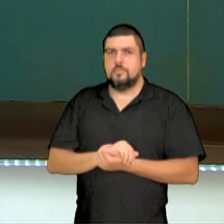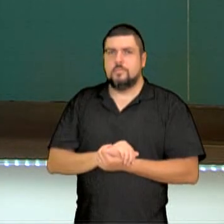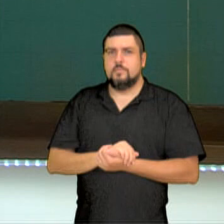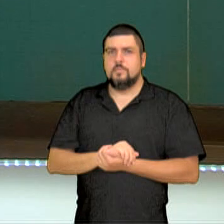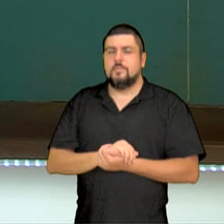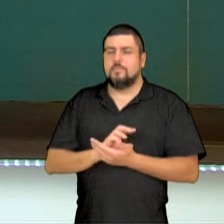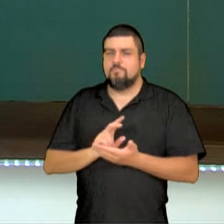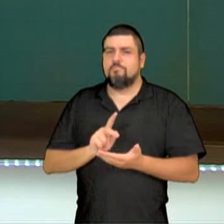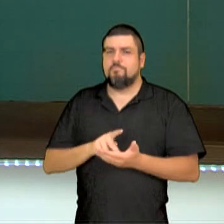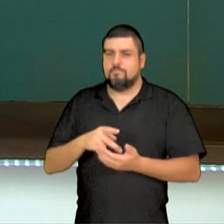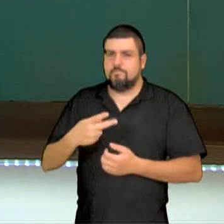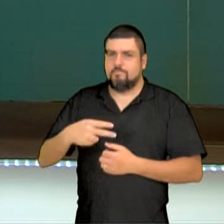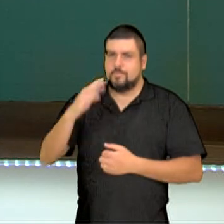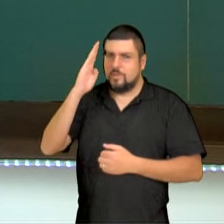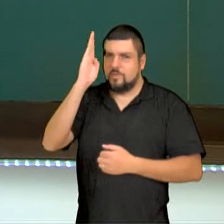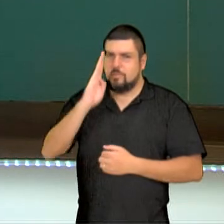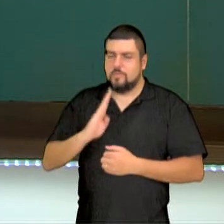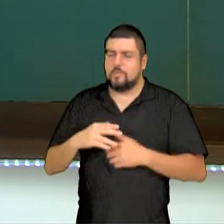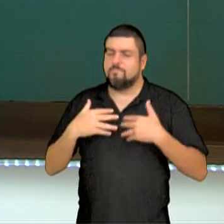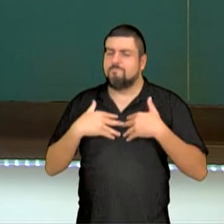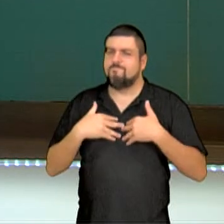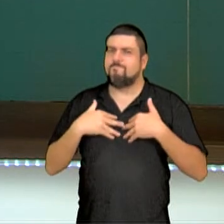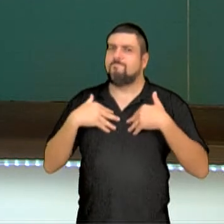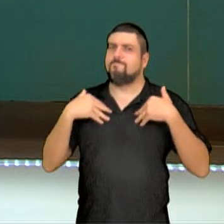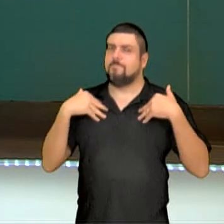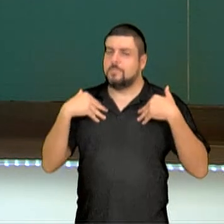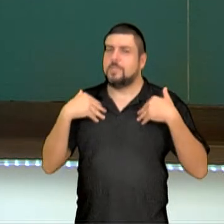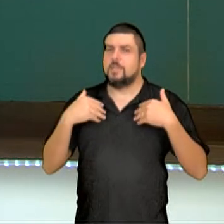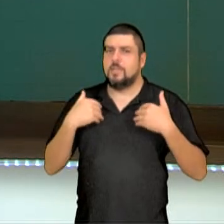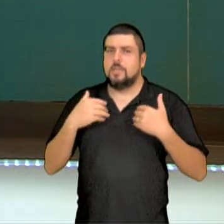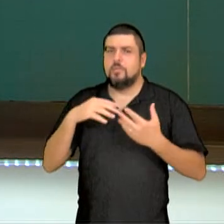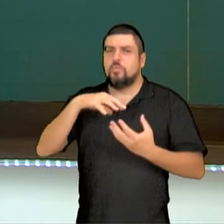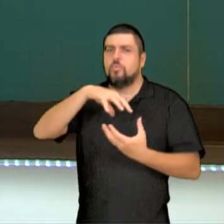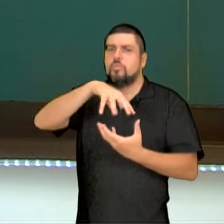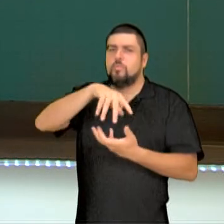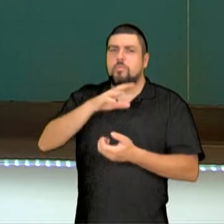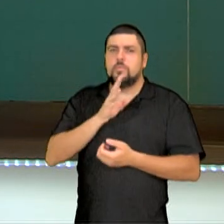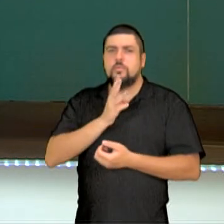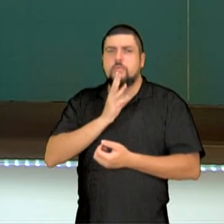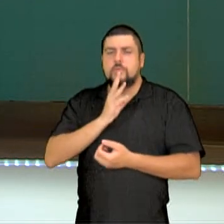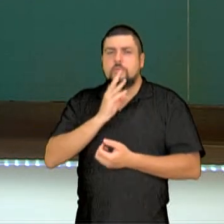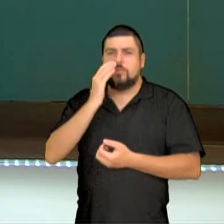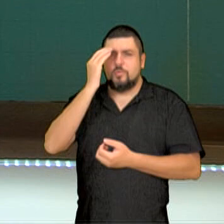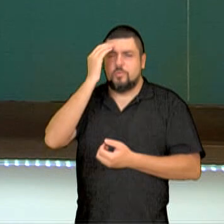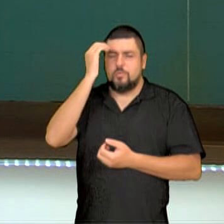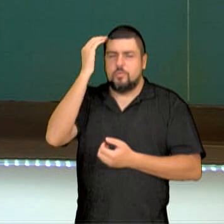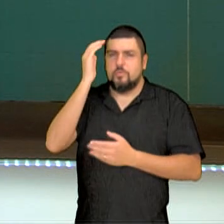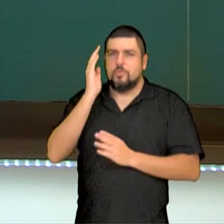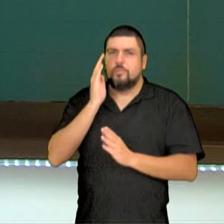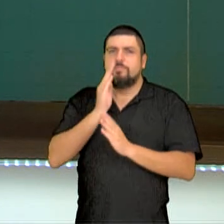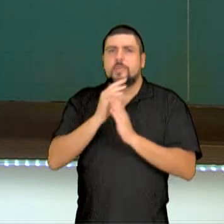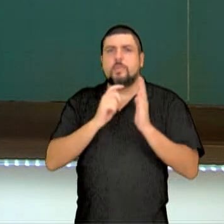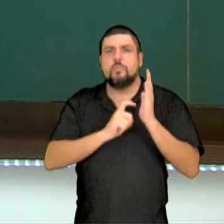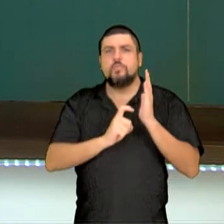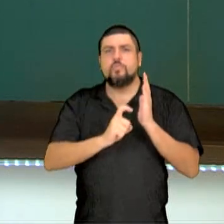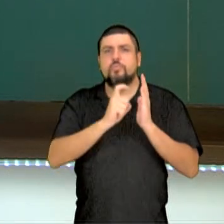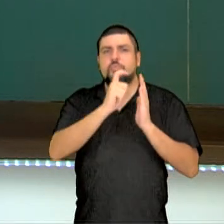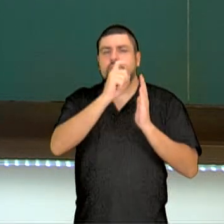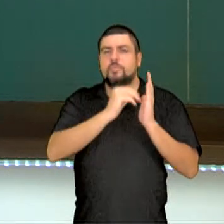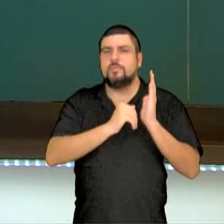orgulho para nós, enquanto brasileiros, né? Porque ele é reconhecido mesmo no mundo inteiro por conta da arte que ele faz através do